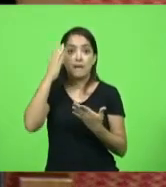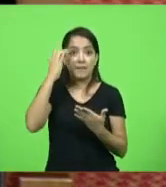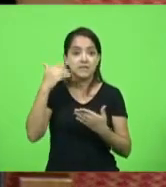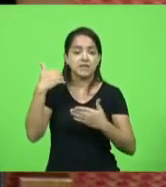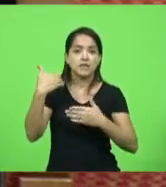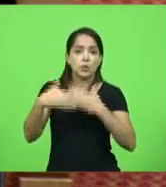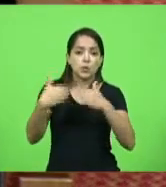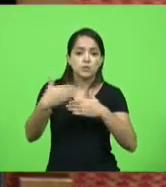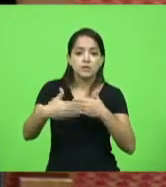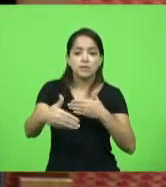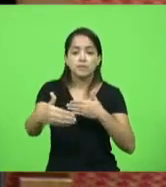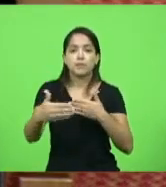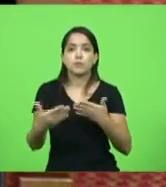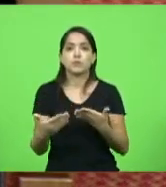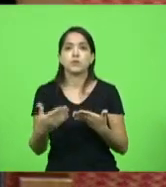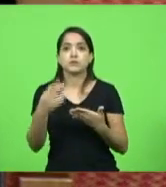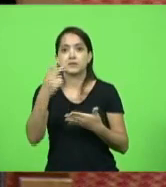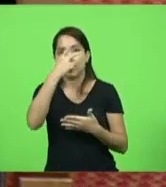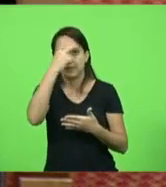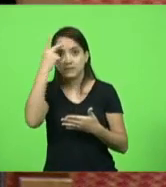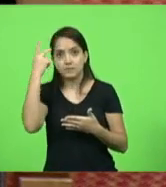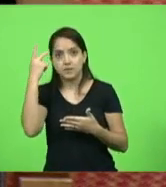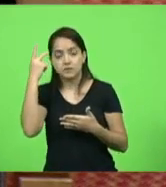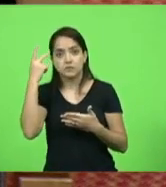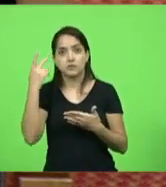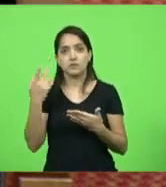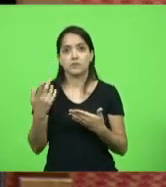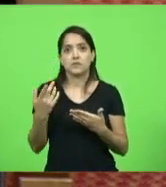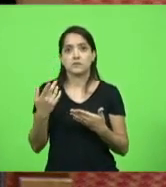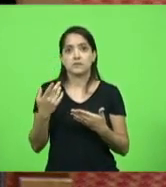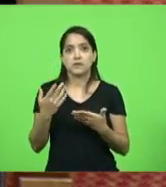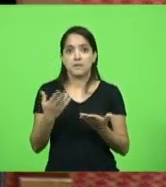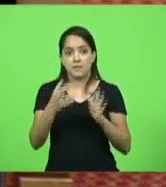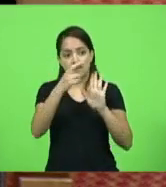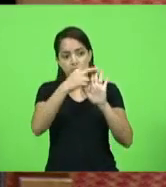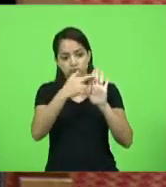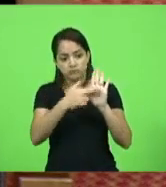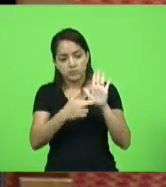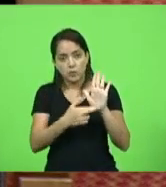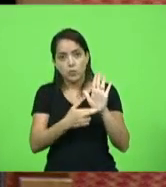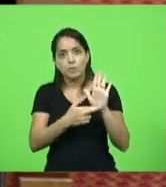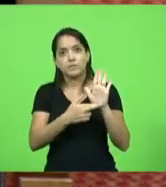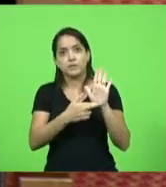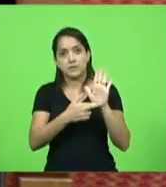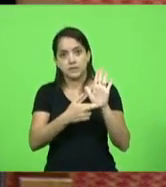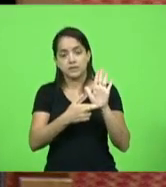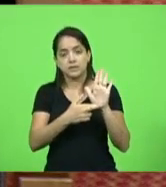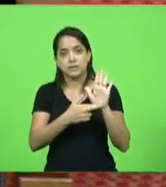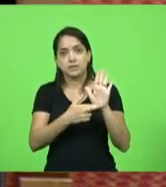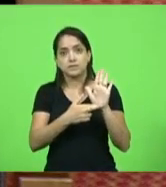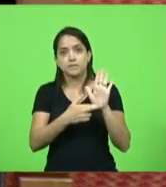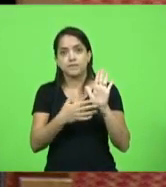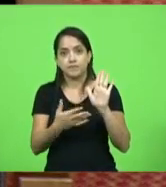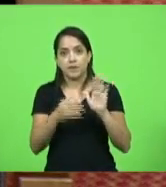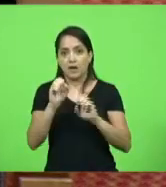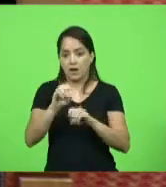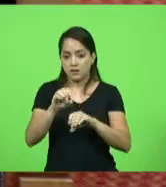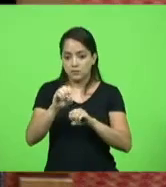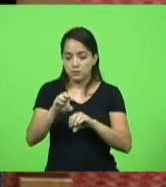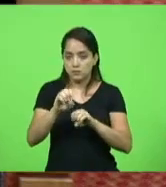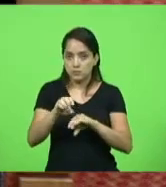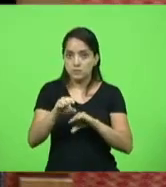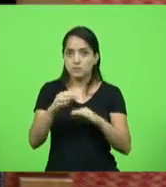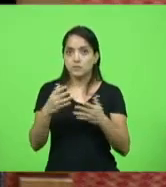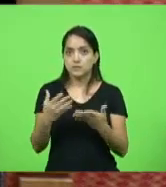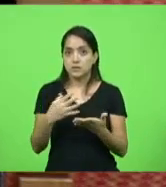depois pessoas, para se escusar do cumprimento legal de dar a educação a seus